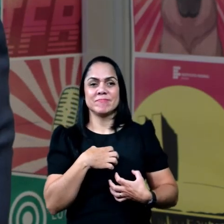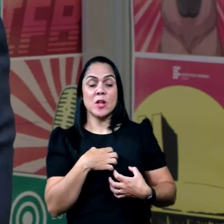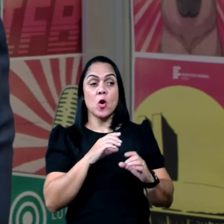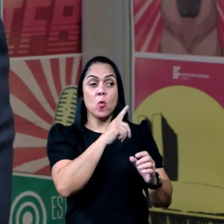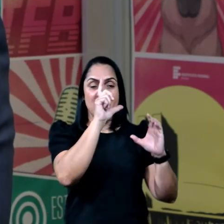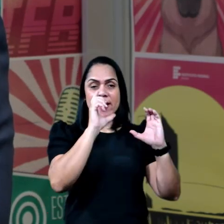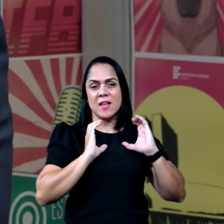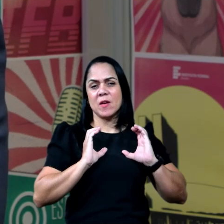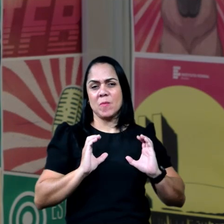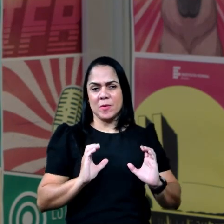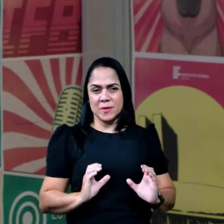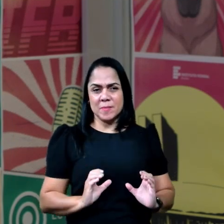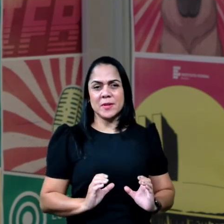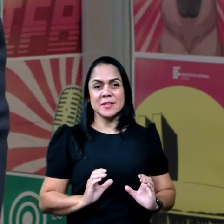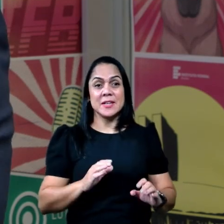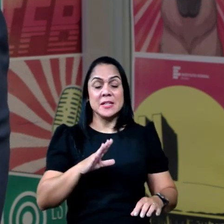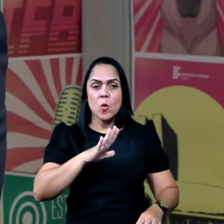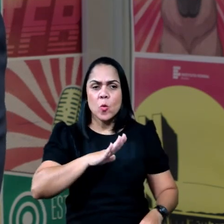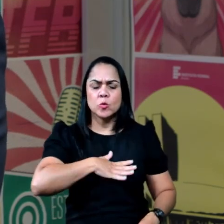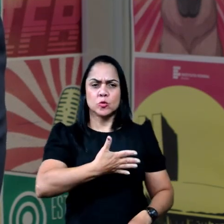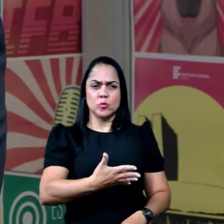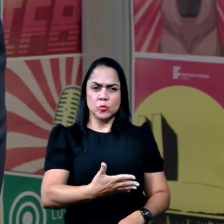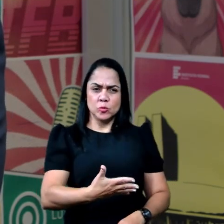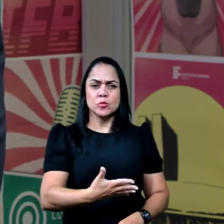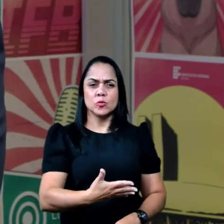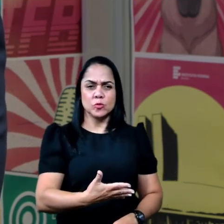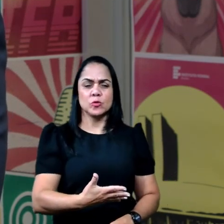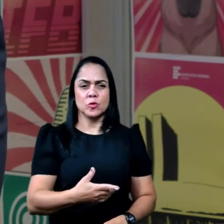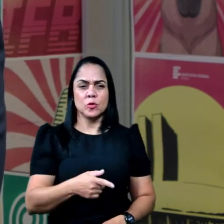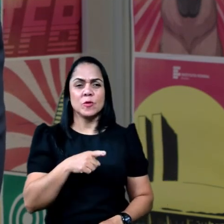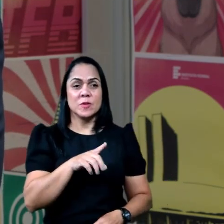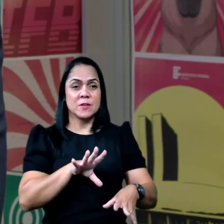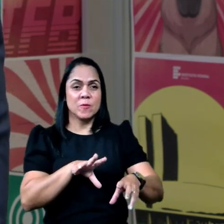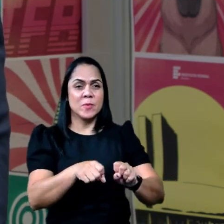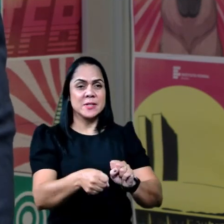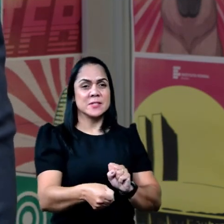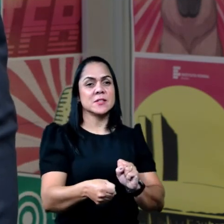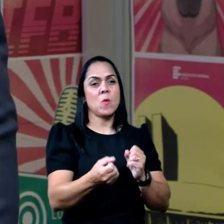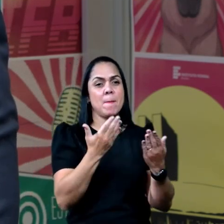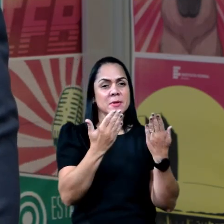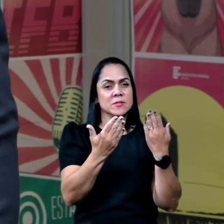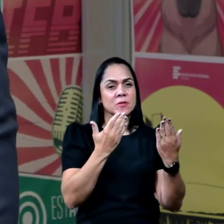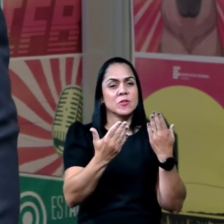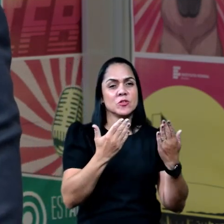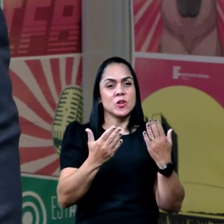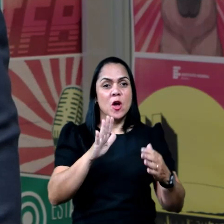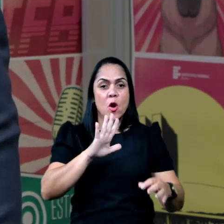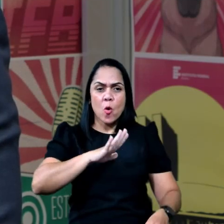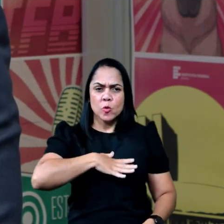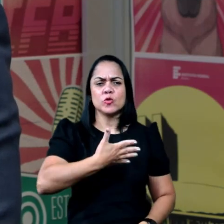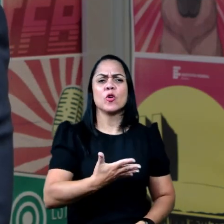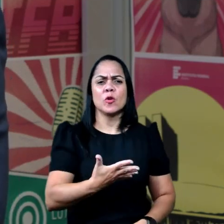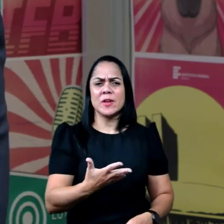situação de choque, e você tem uma formação Uhum. em psicologia, essa situação de choque é muito mais comum do que as pessoas